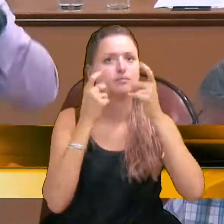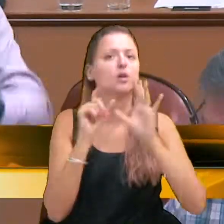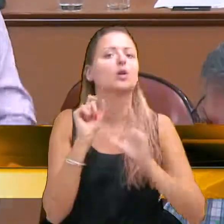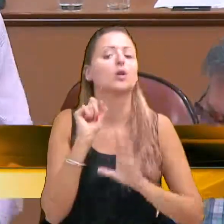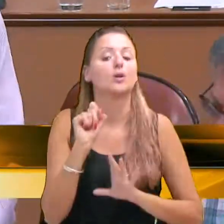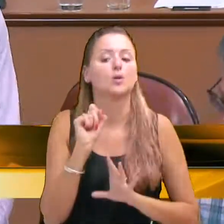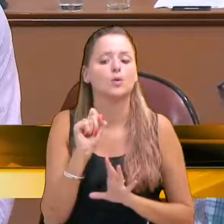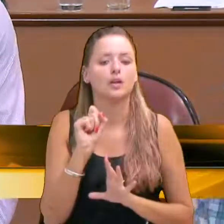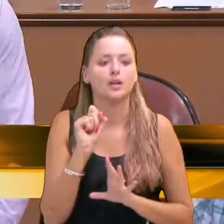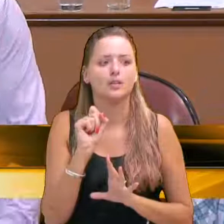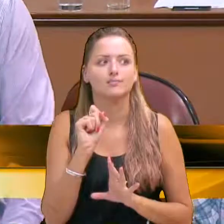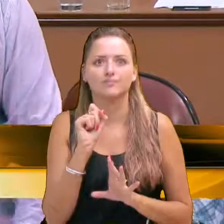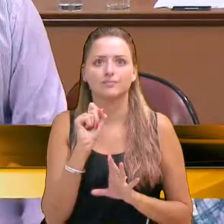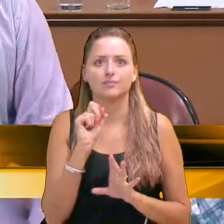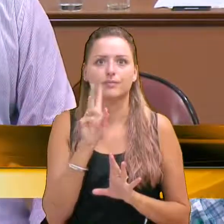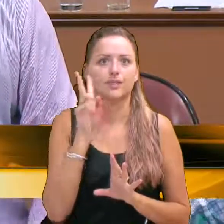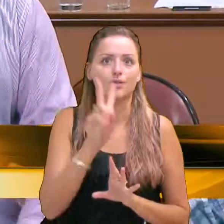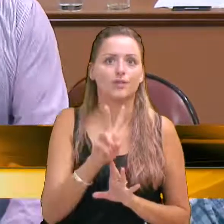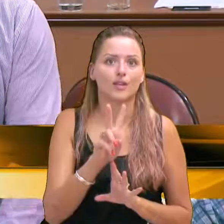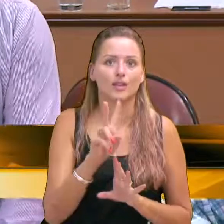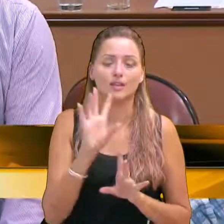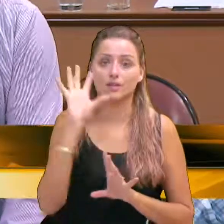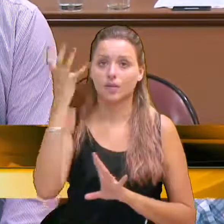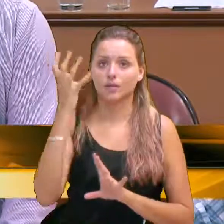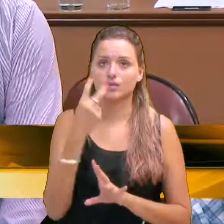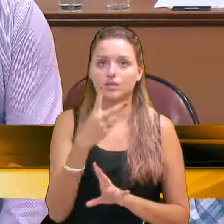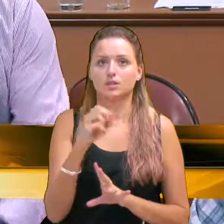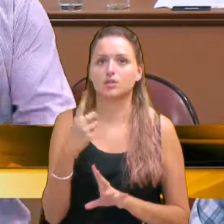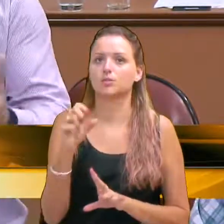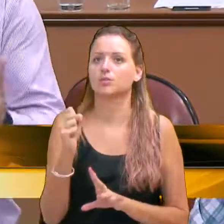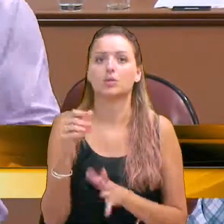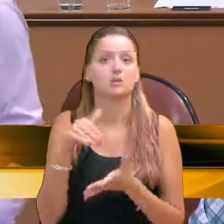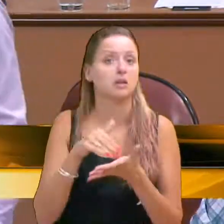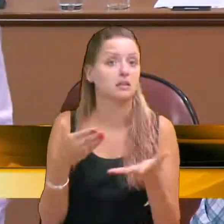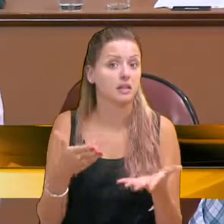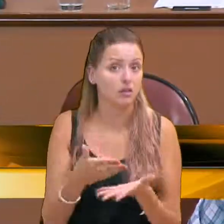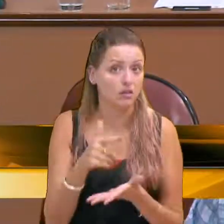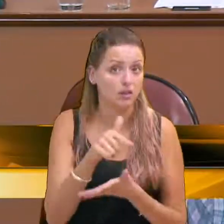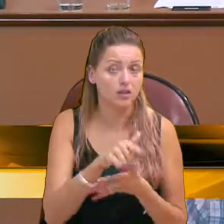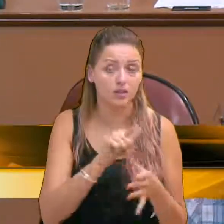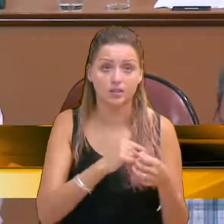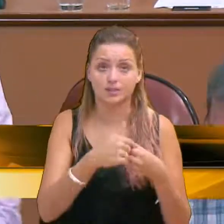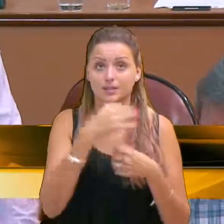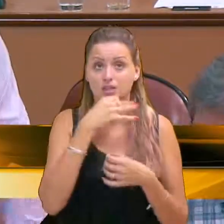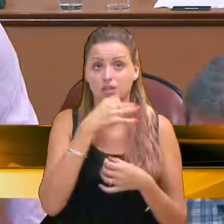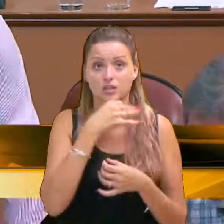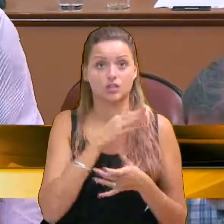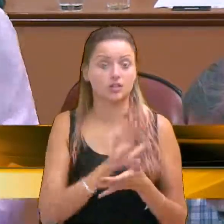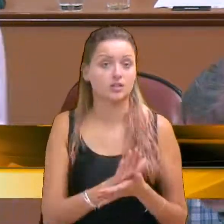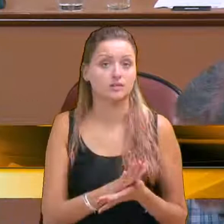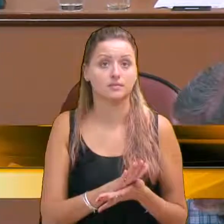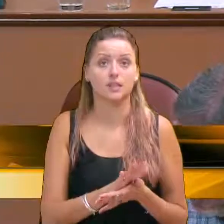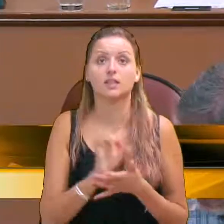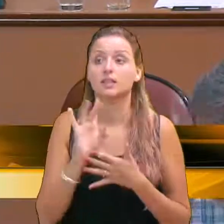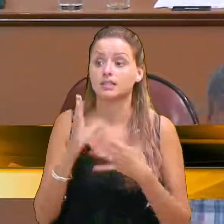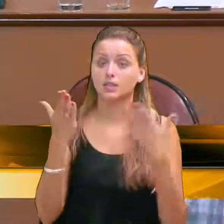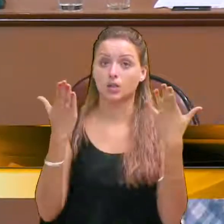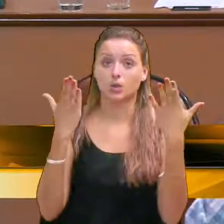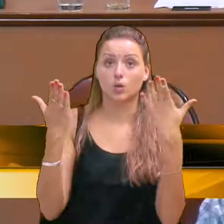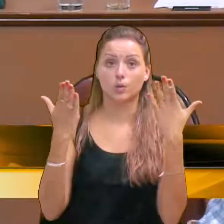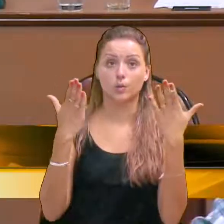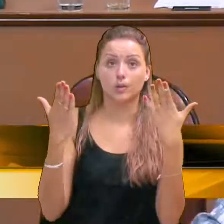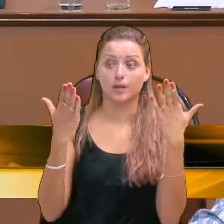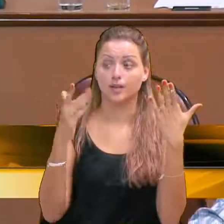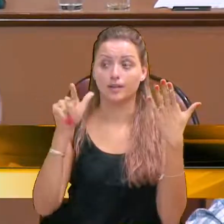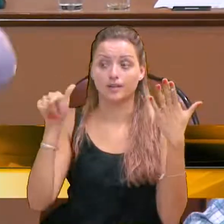se ouve falar que vai acontecer em 2018, até neste momento, no nosso município, fazendo um comparativo com o